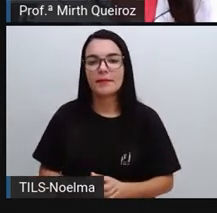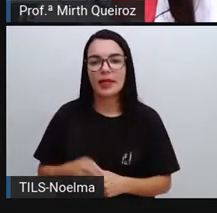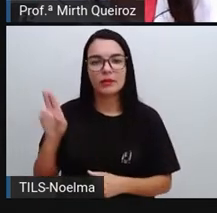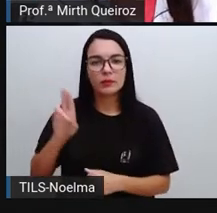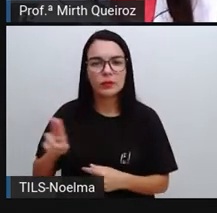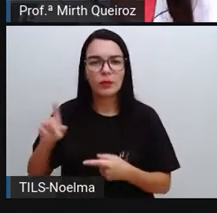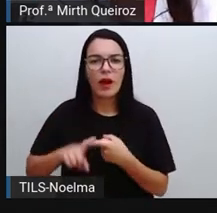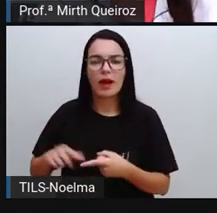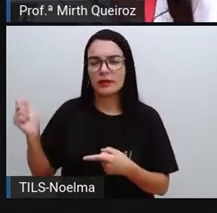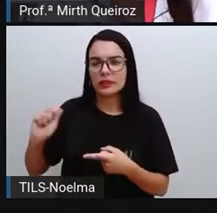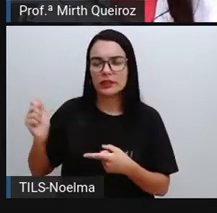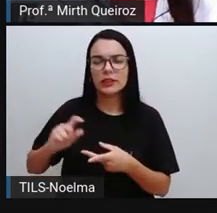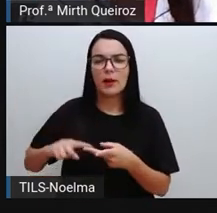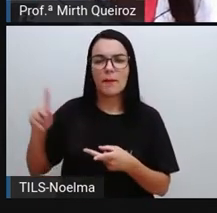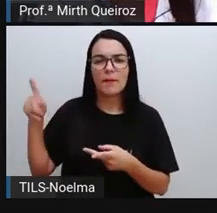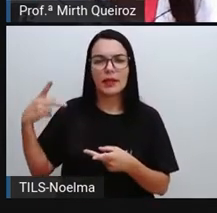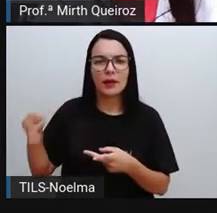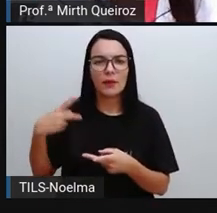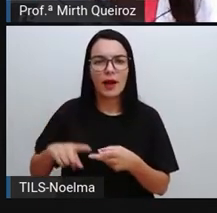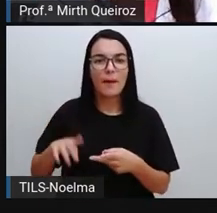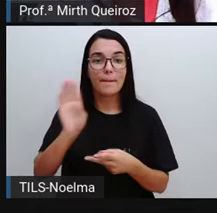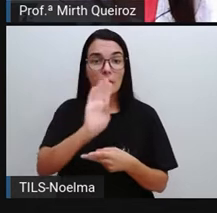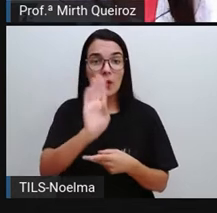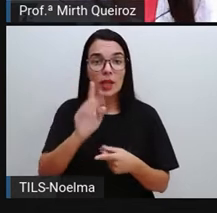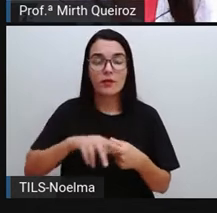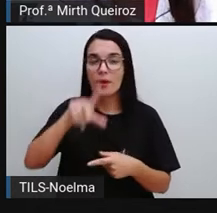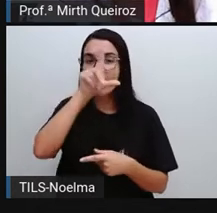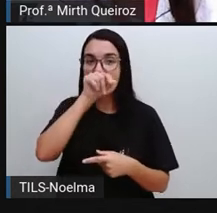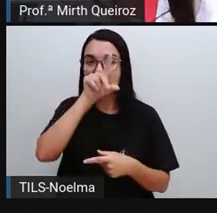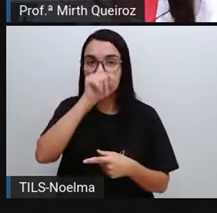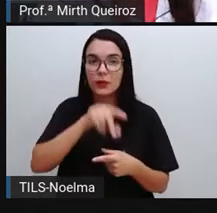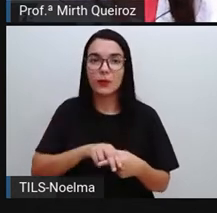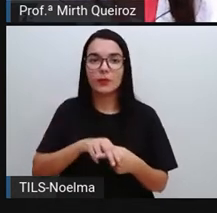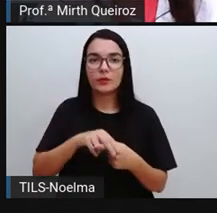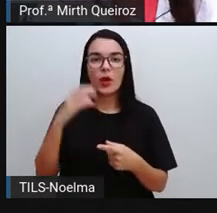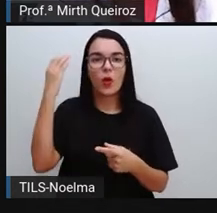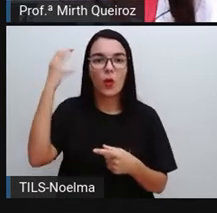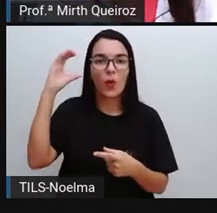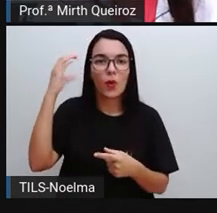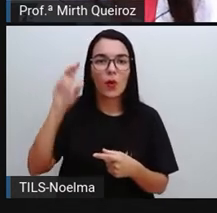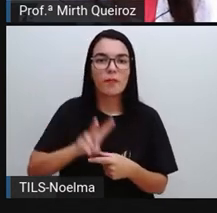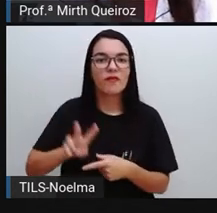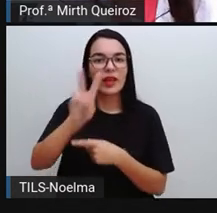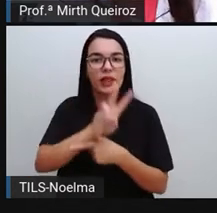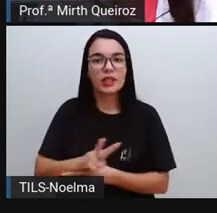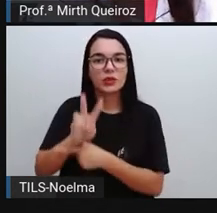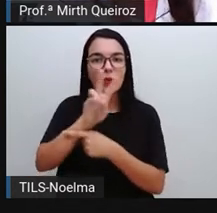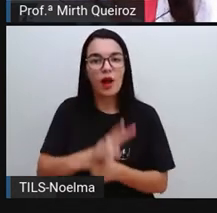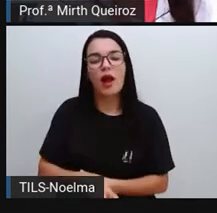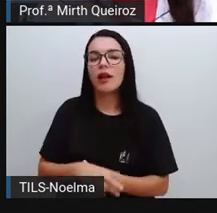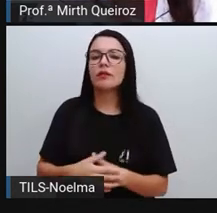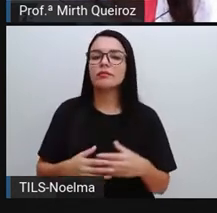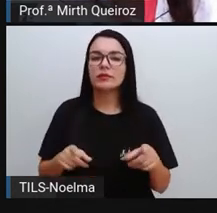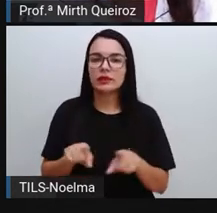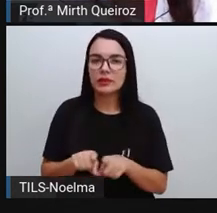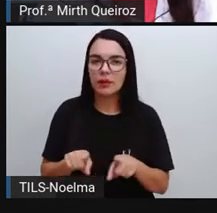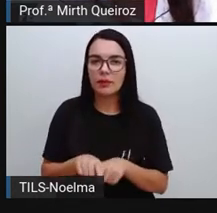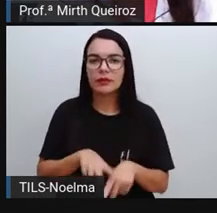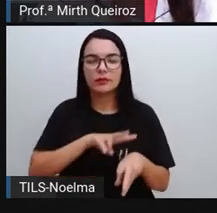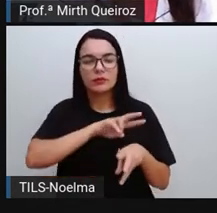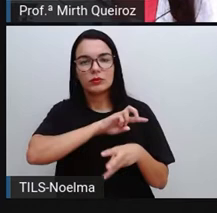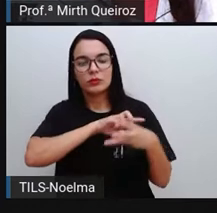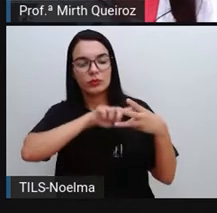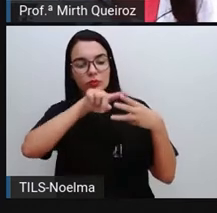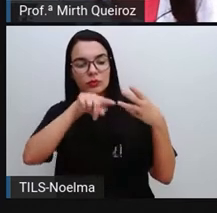Uruguai, Argentina, Paraguai, Bolívia, Peru, Colômbia, Venezuela, Guiana, Suriname